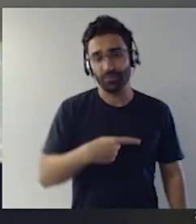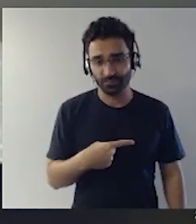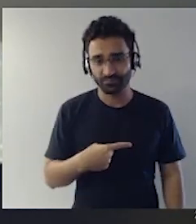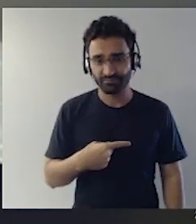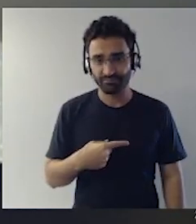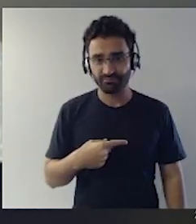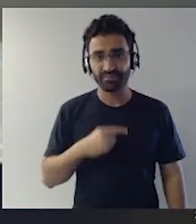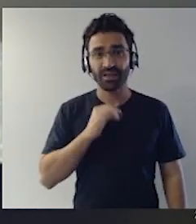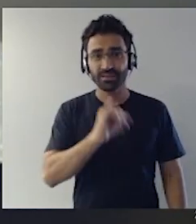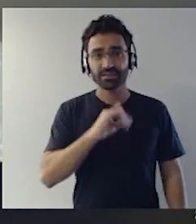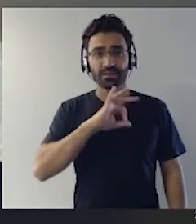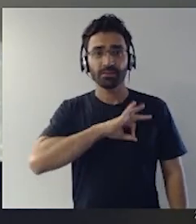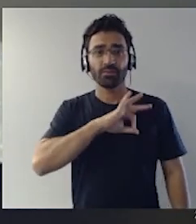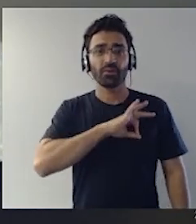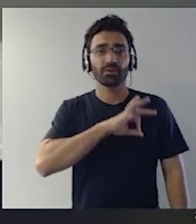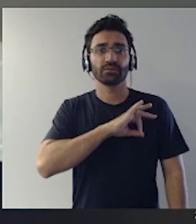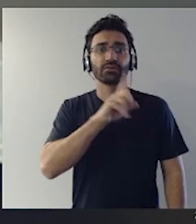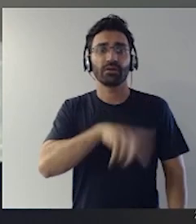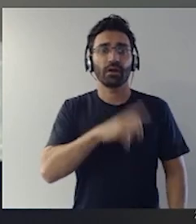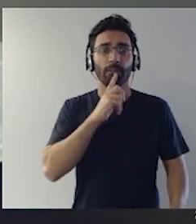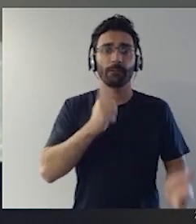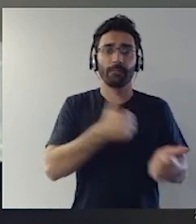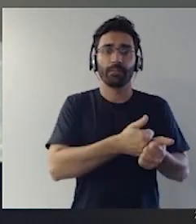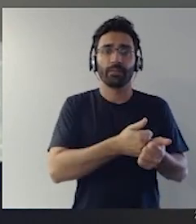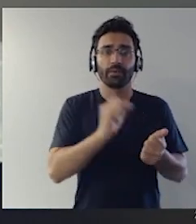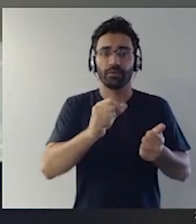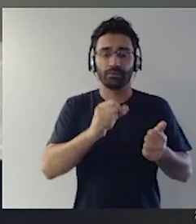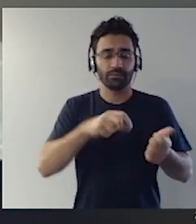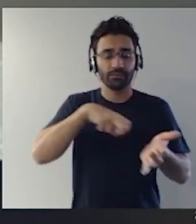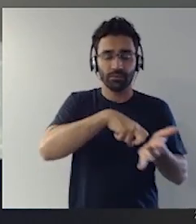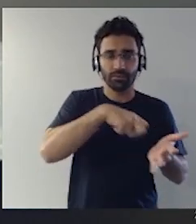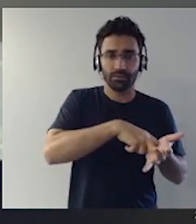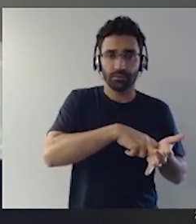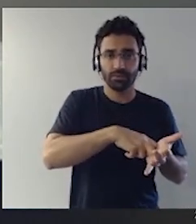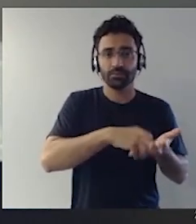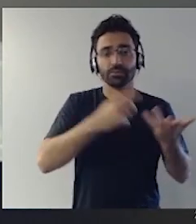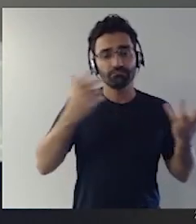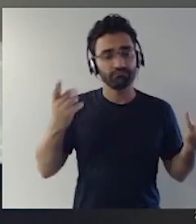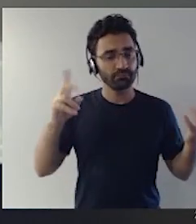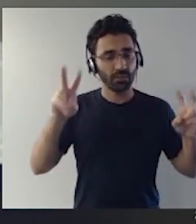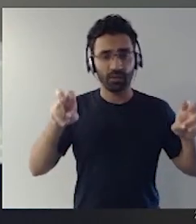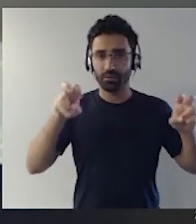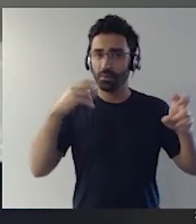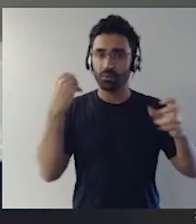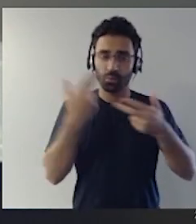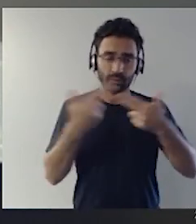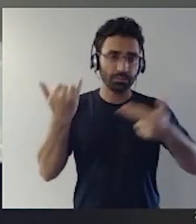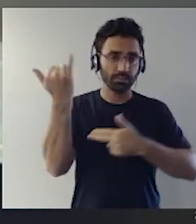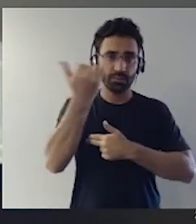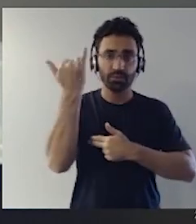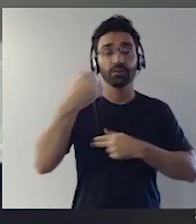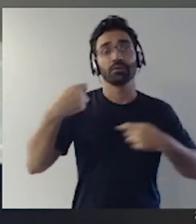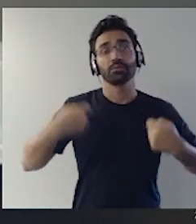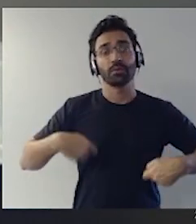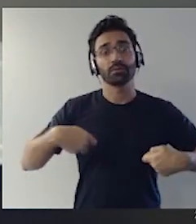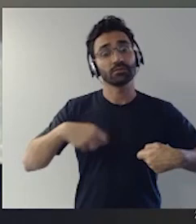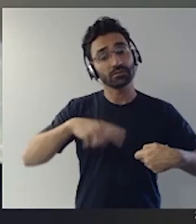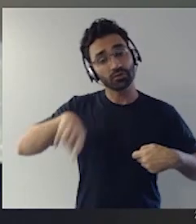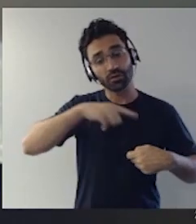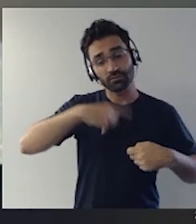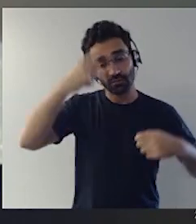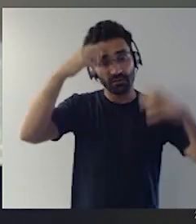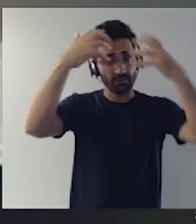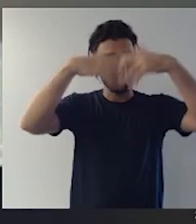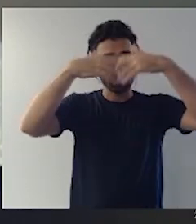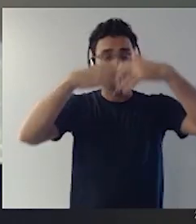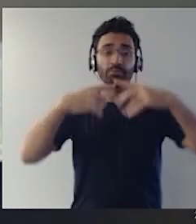deve ser aproximado do exercício do poder sancionador, essa é uma questão importante a ser objeto de reflexão, porque o